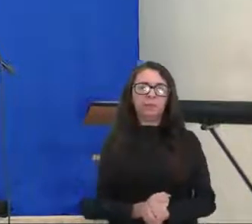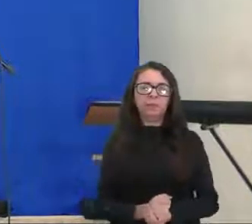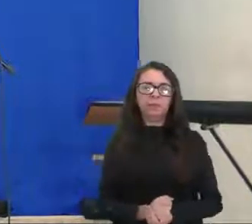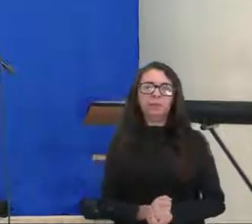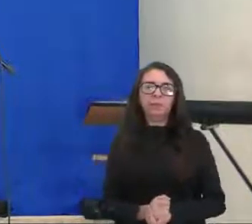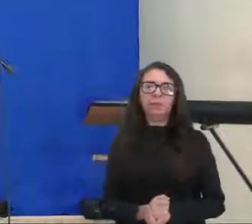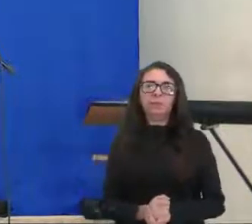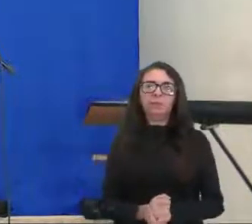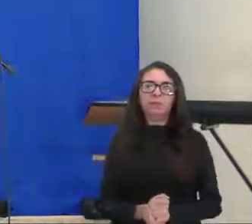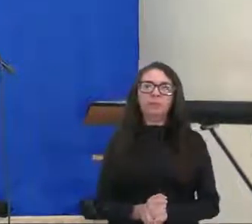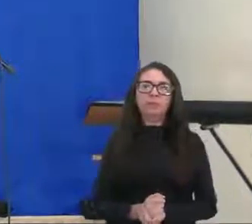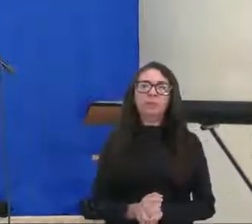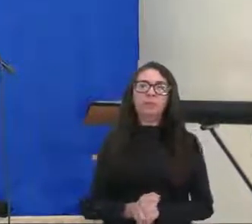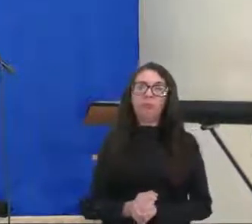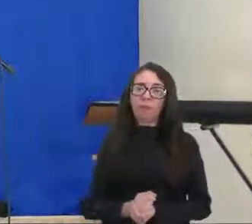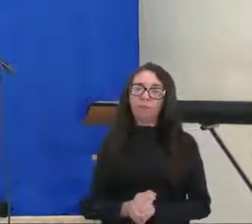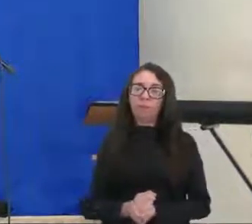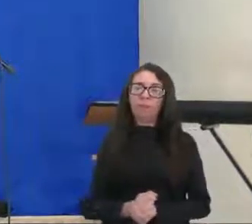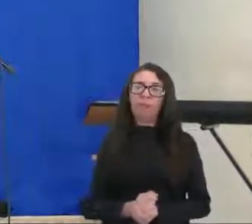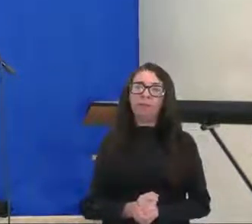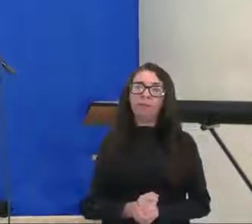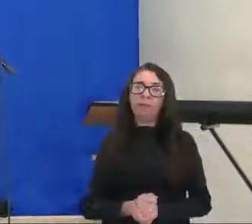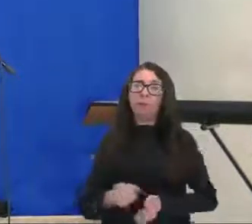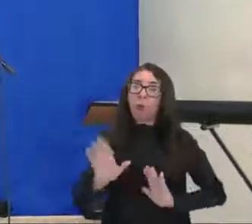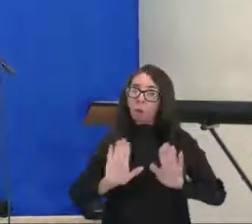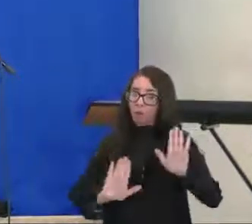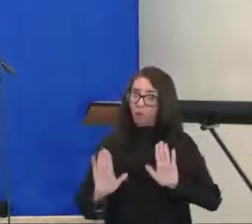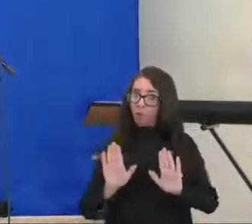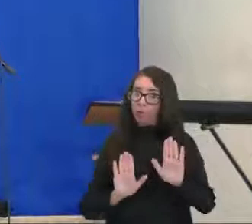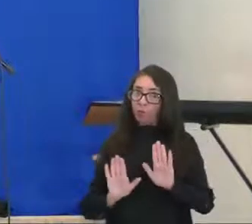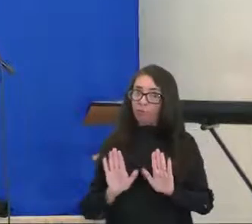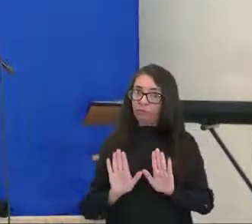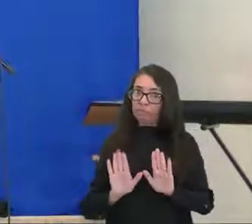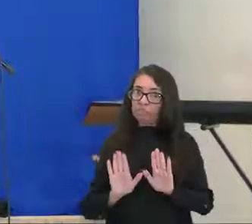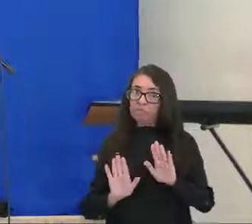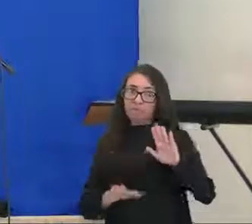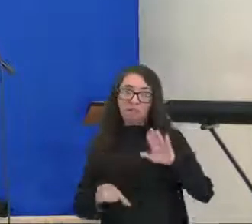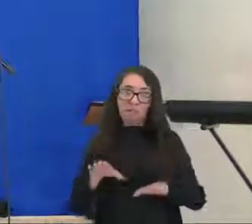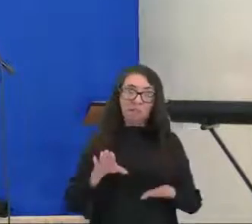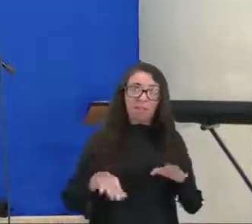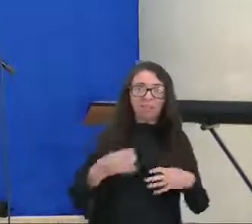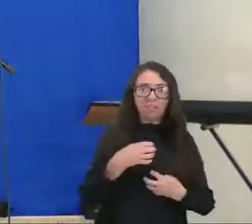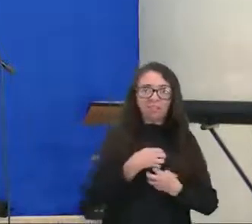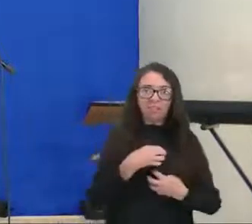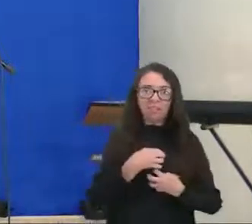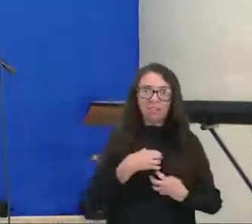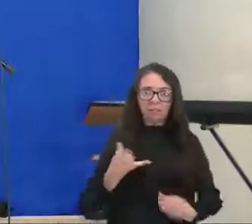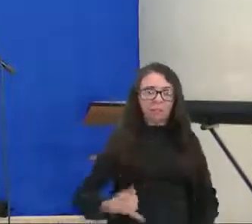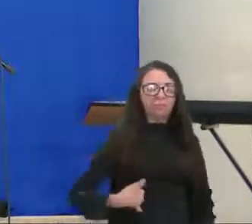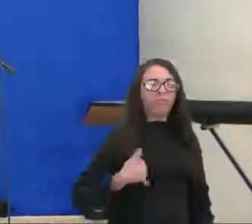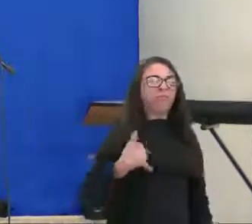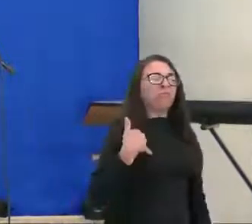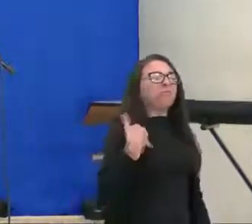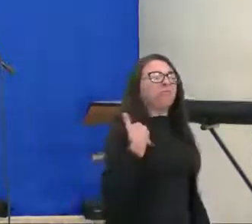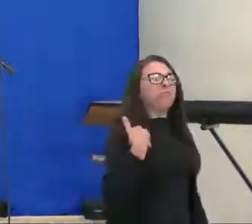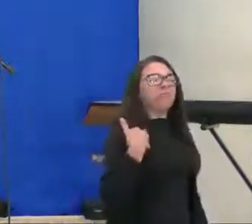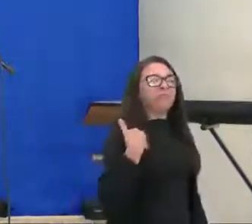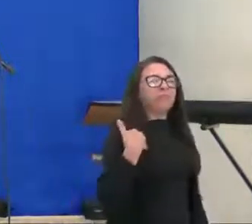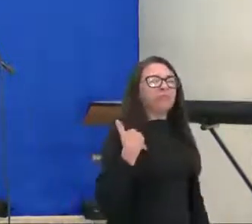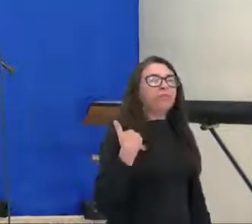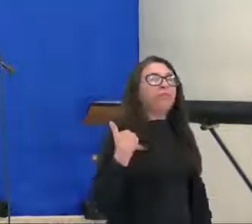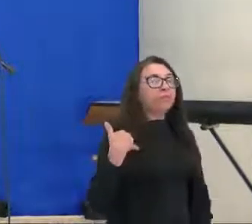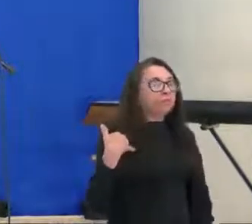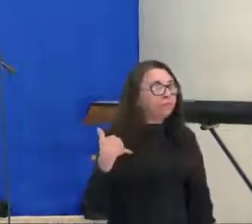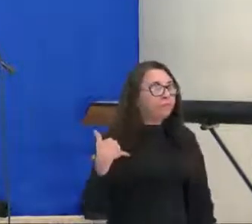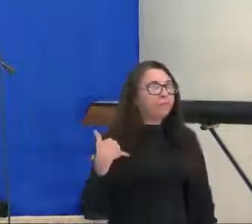O eu é um problema. O eu é um problema no corpo de Cristo. Né? O eu é um